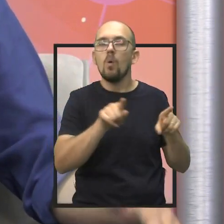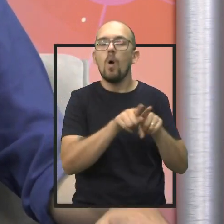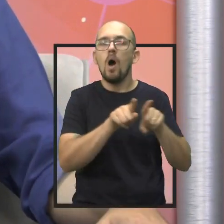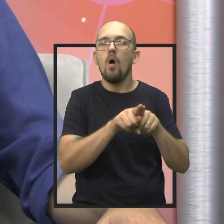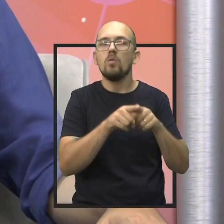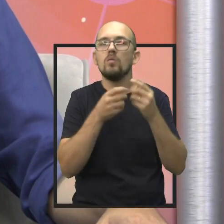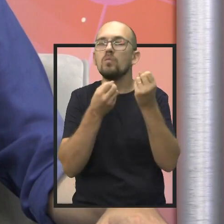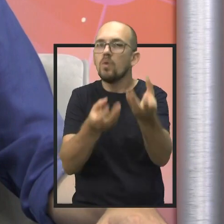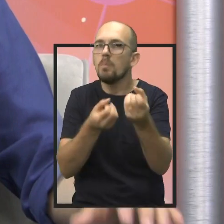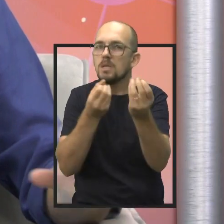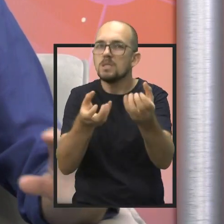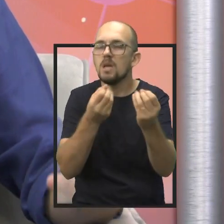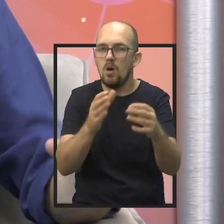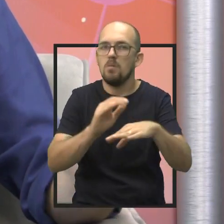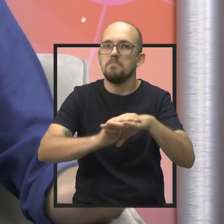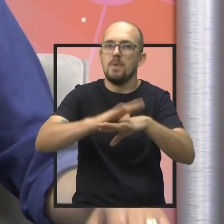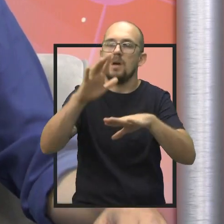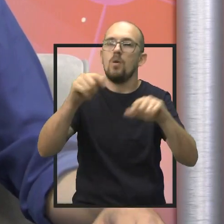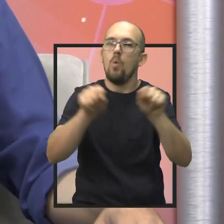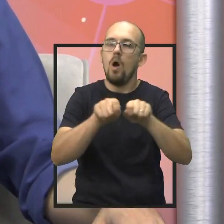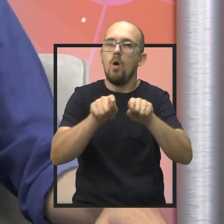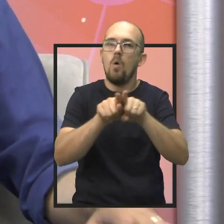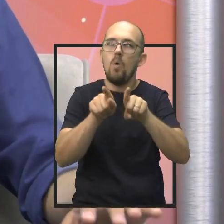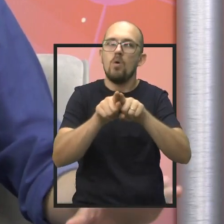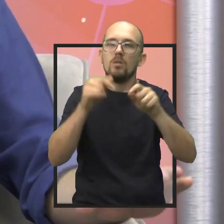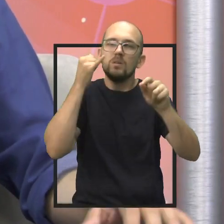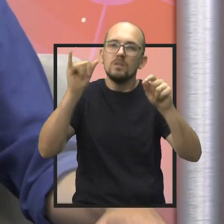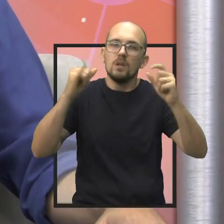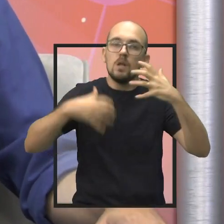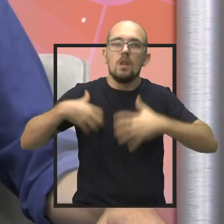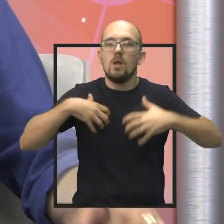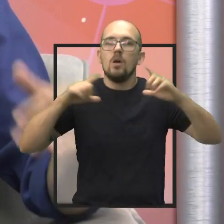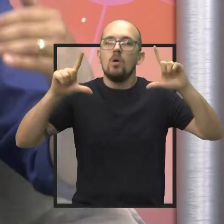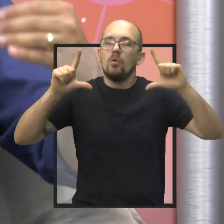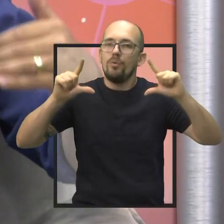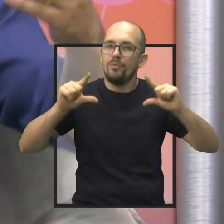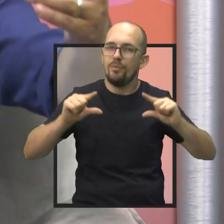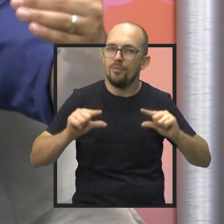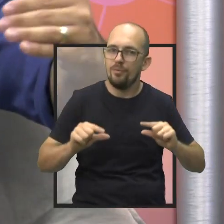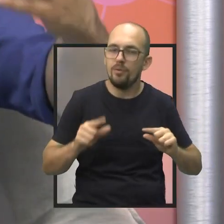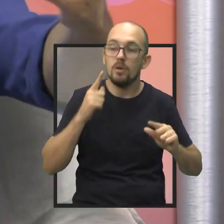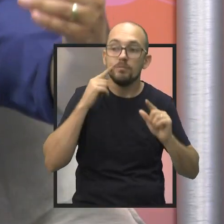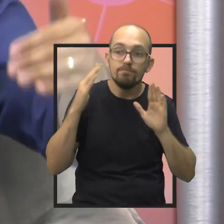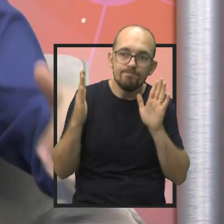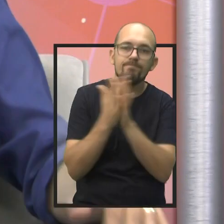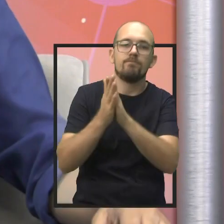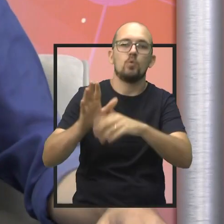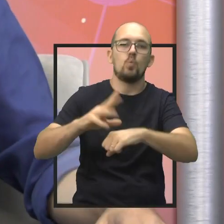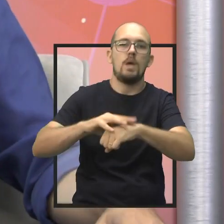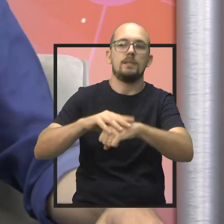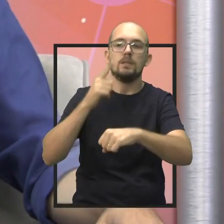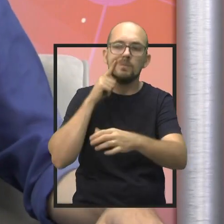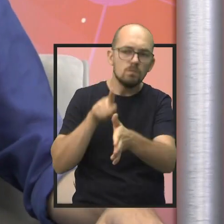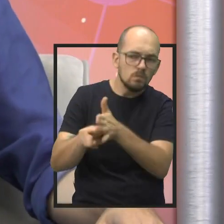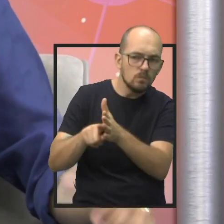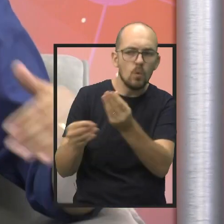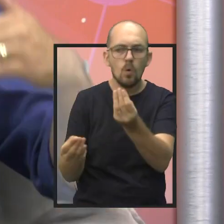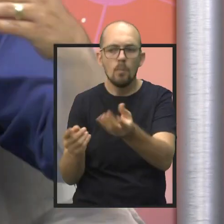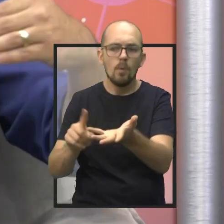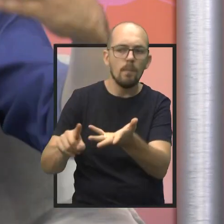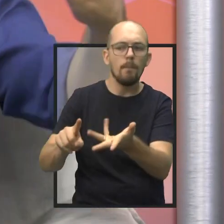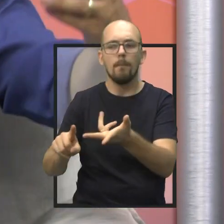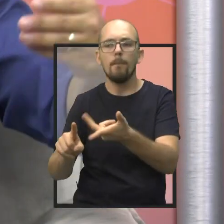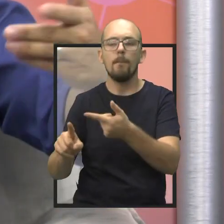maiores informações para que a gente tenha tranquilidade para encarar essa doença e aprender também com essa nova doença para